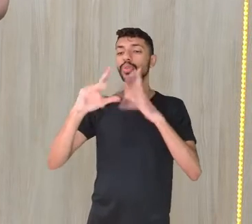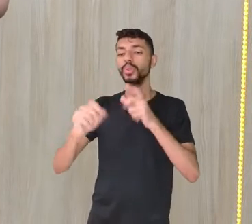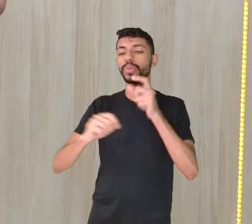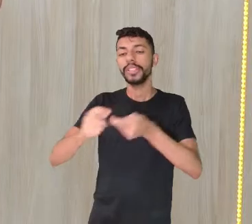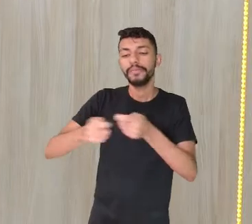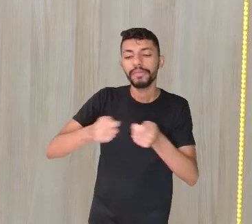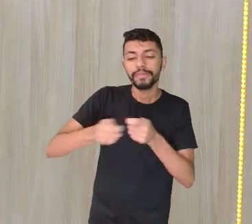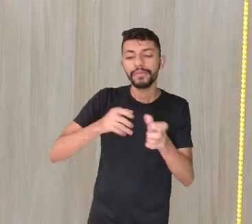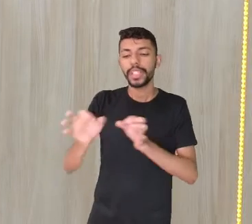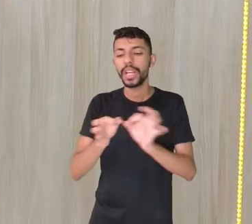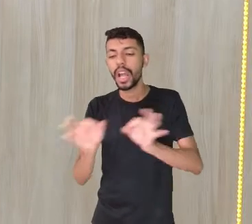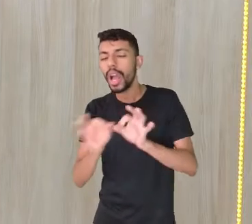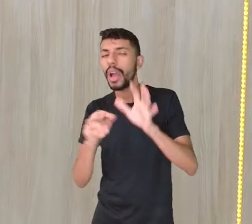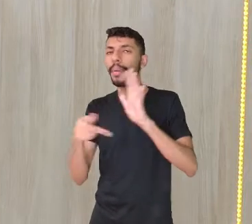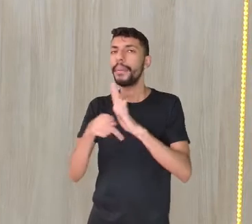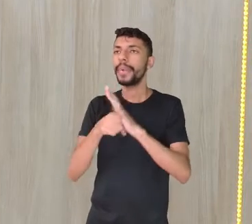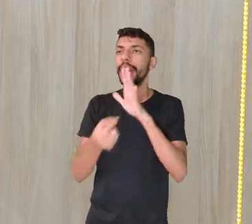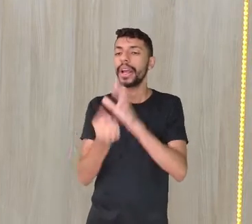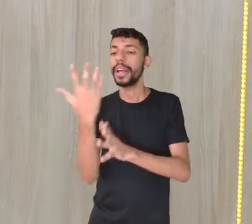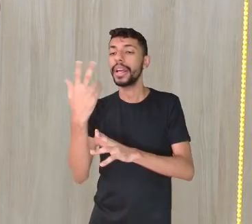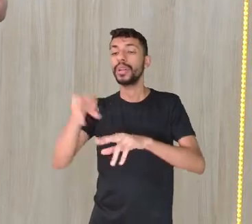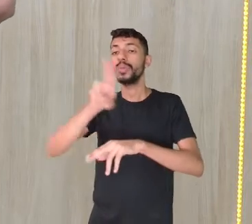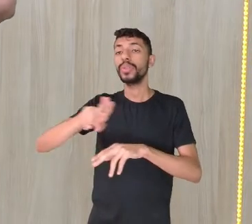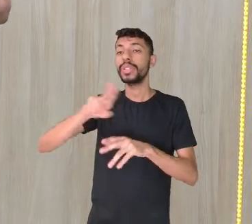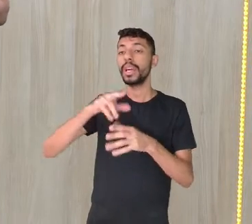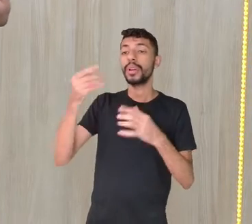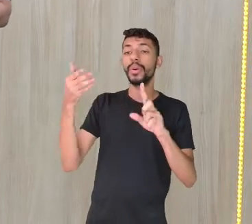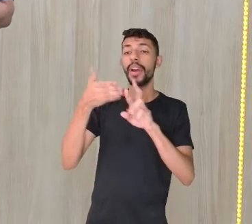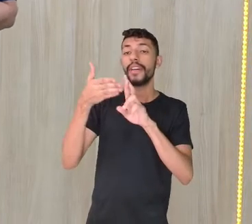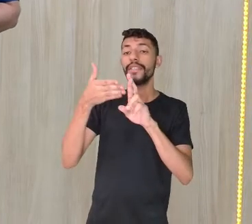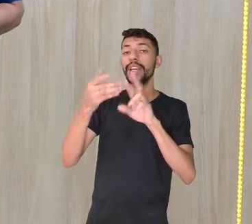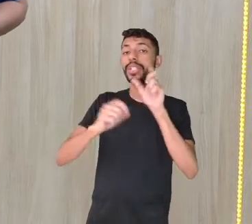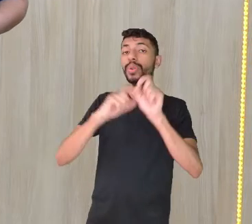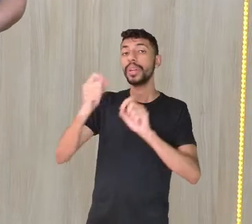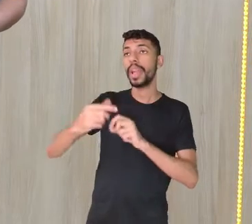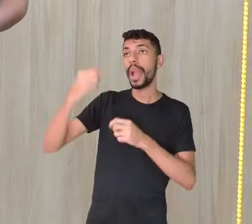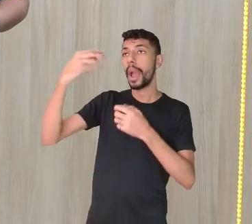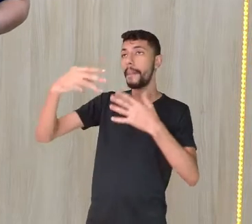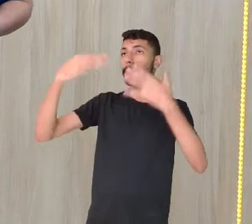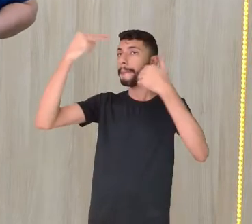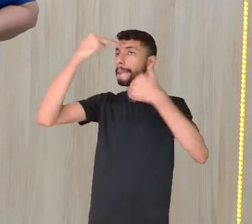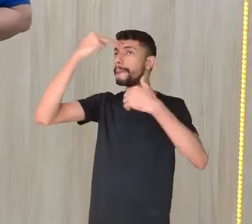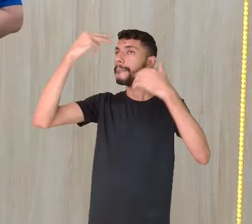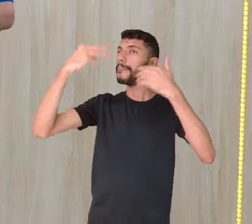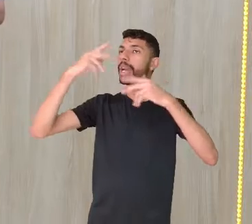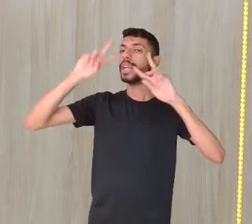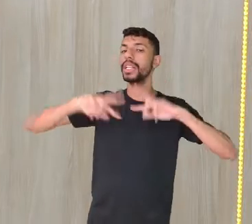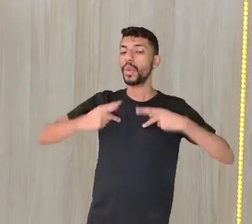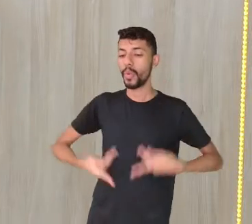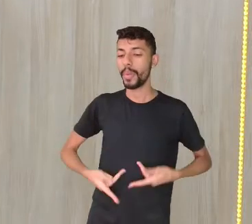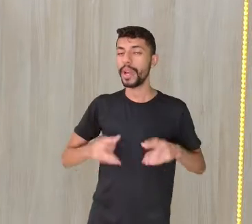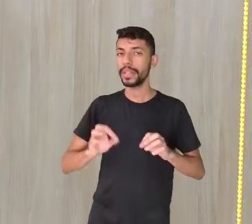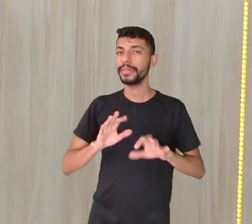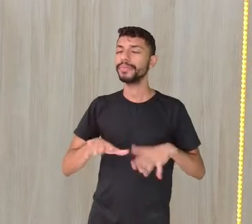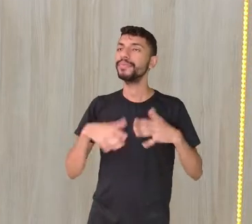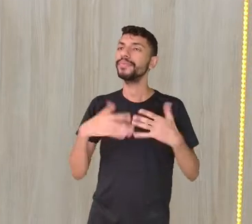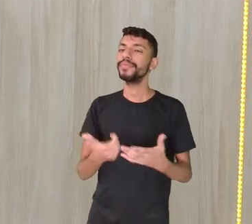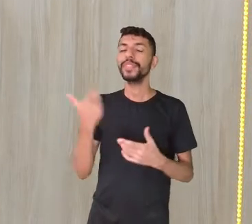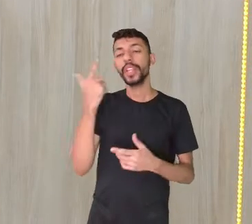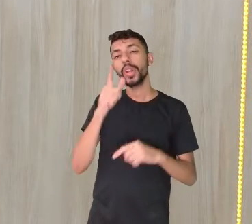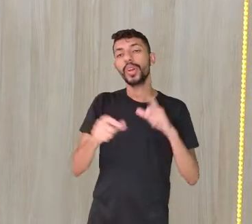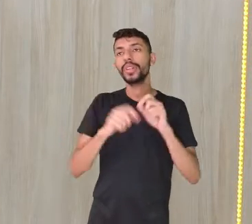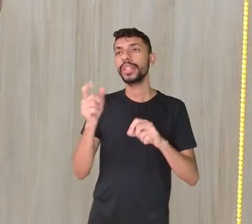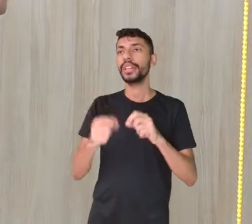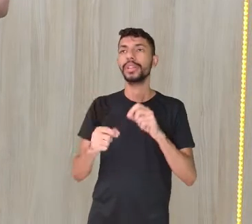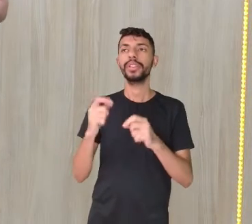manipulado, ele é construído através da mente humana. Mas essa mente humana consegue alimentar um sistema e esse sistema